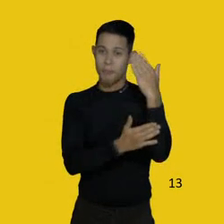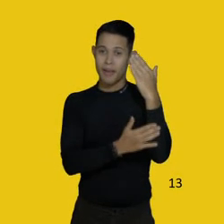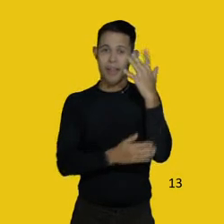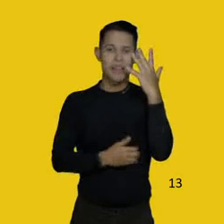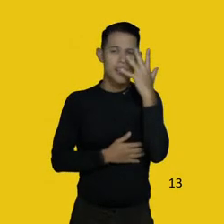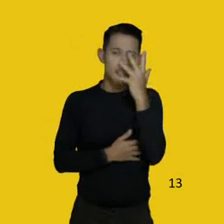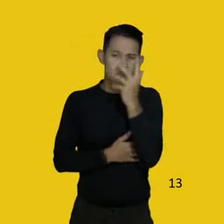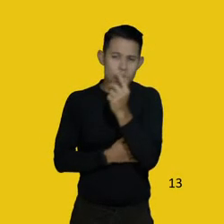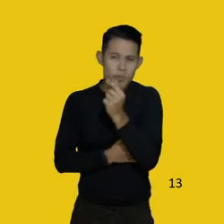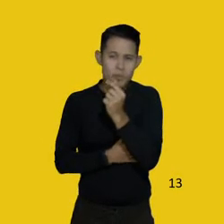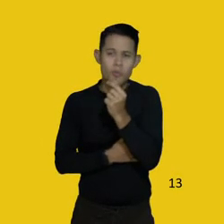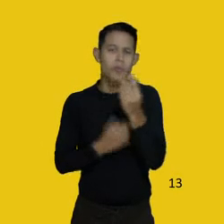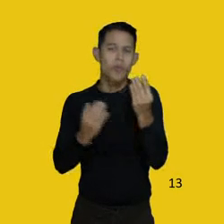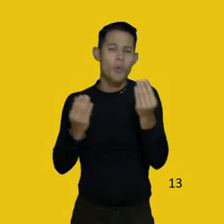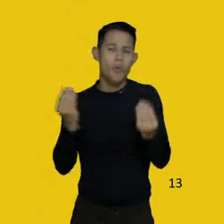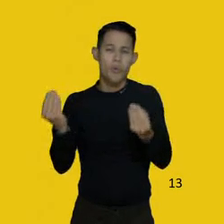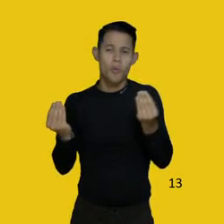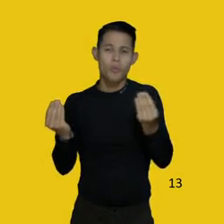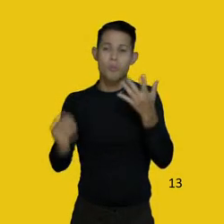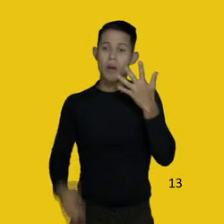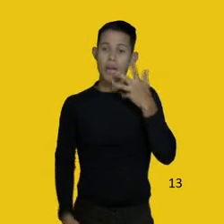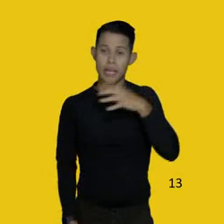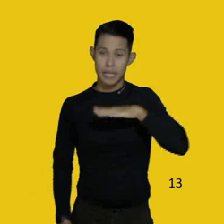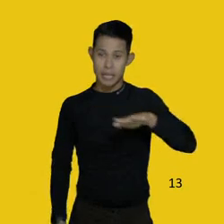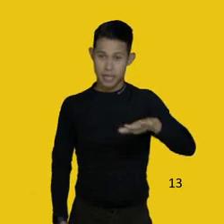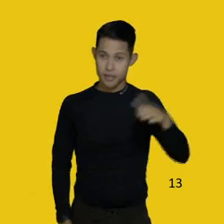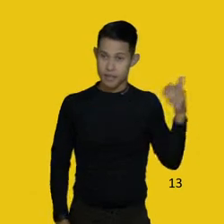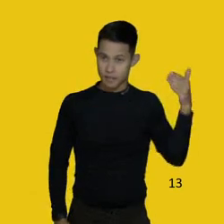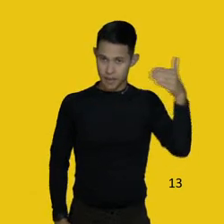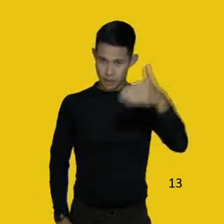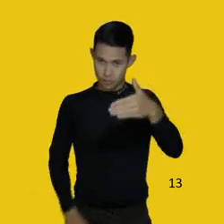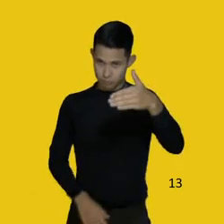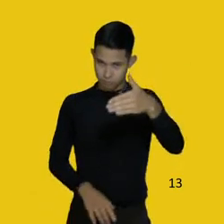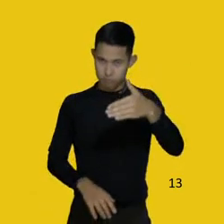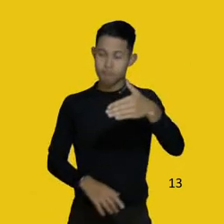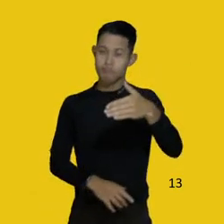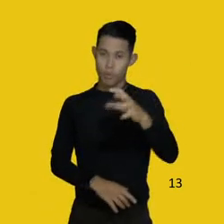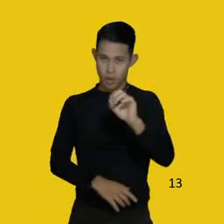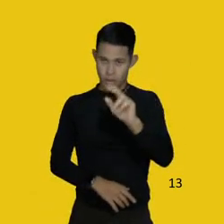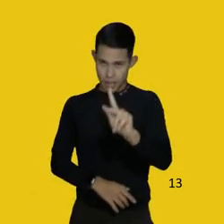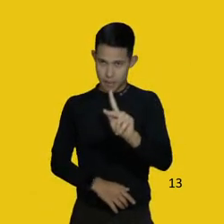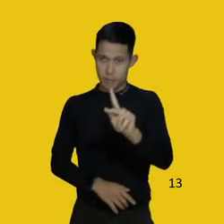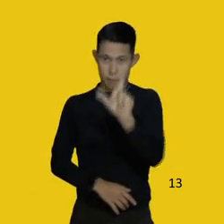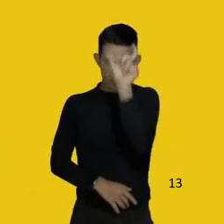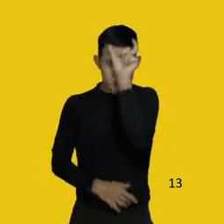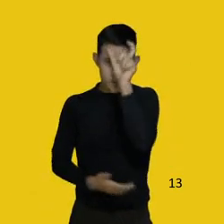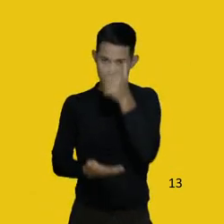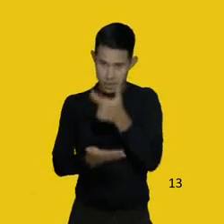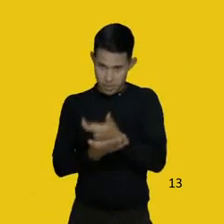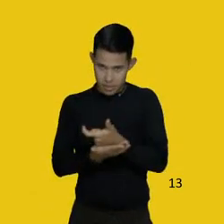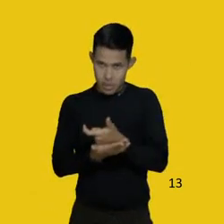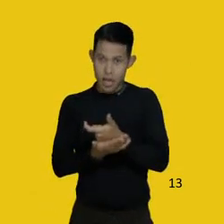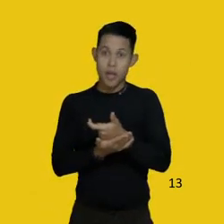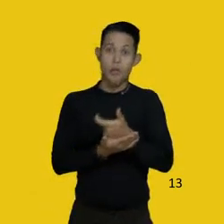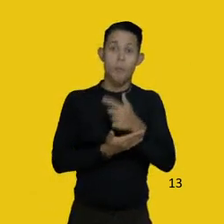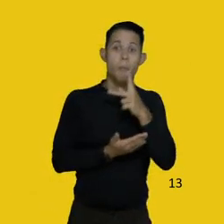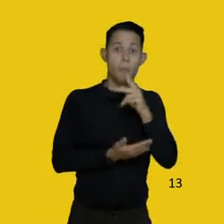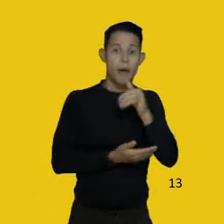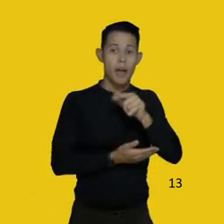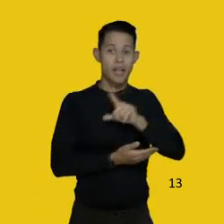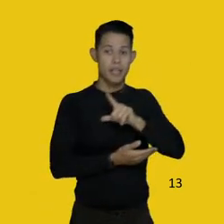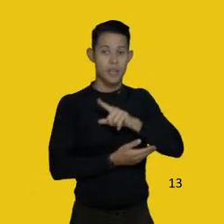na BD aí o filho era disléxico aí esse pai tinha um irmão que morava na Europa